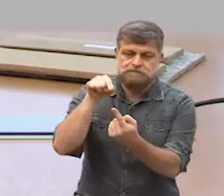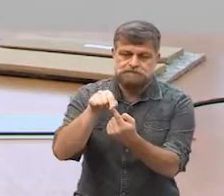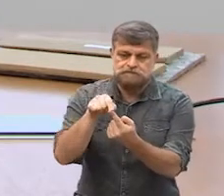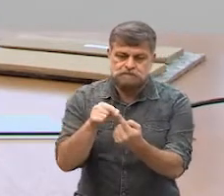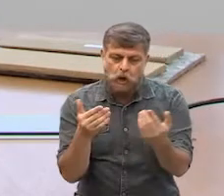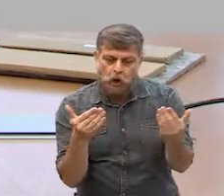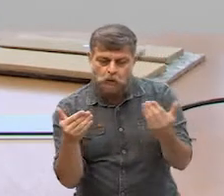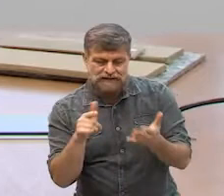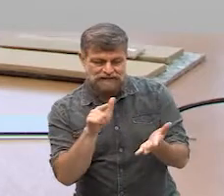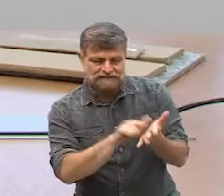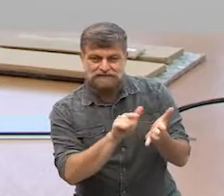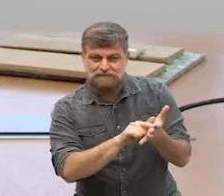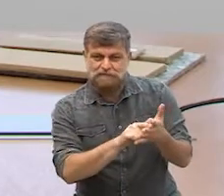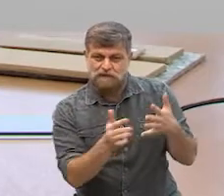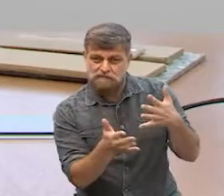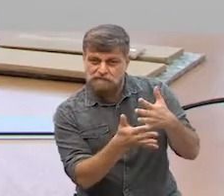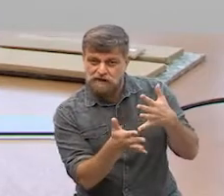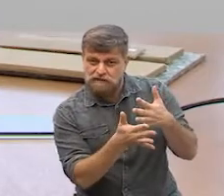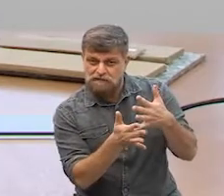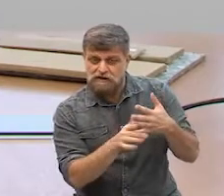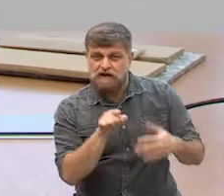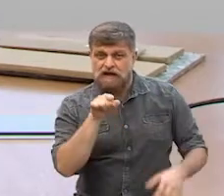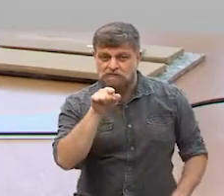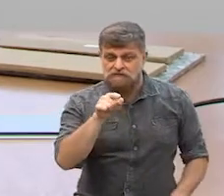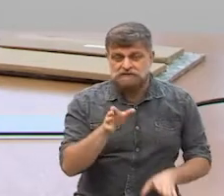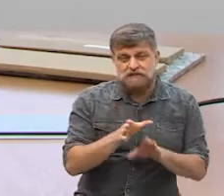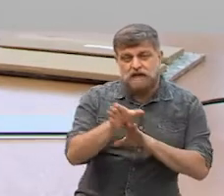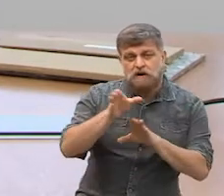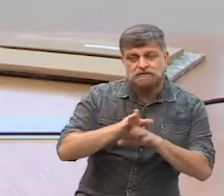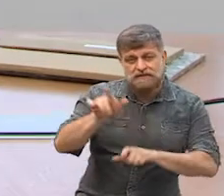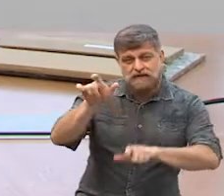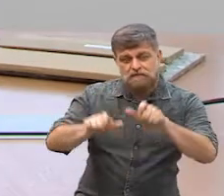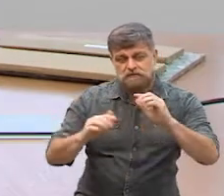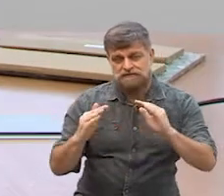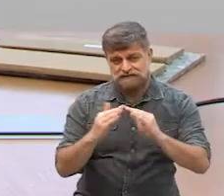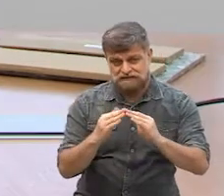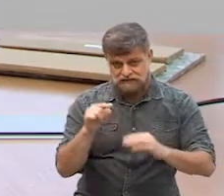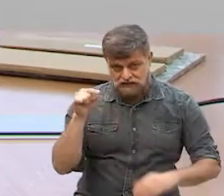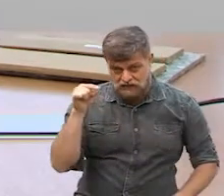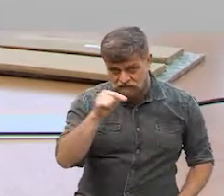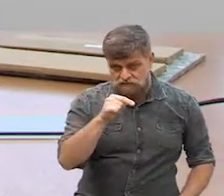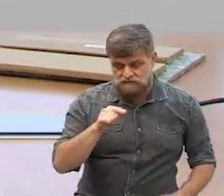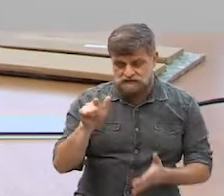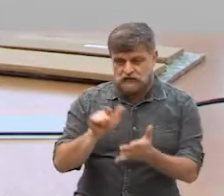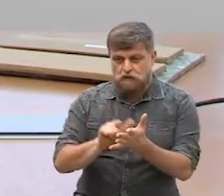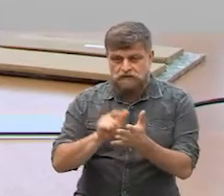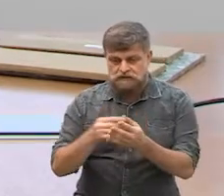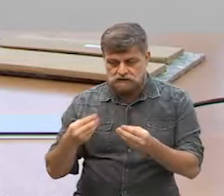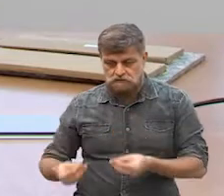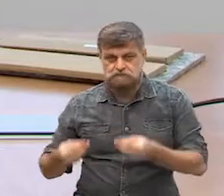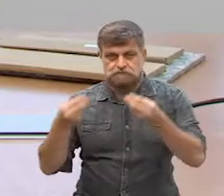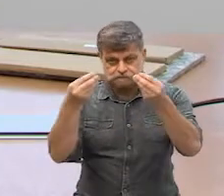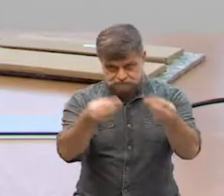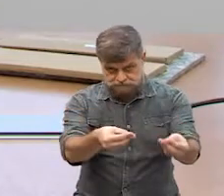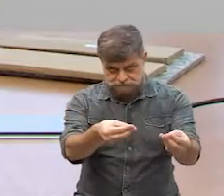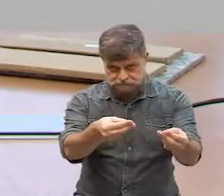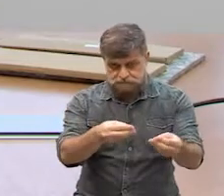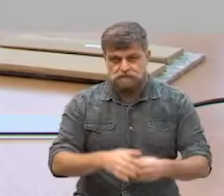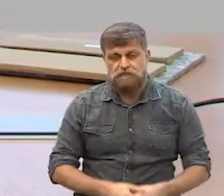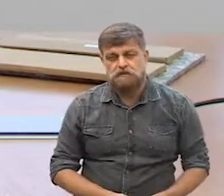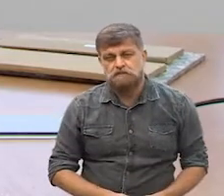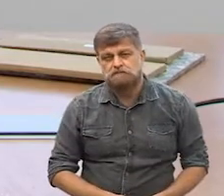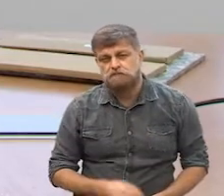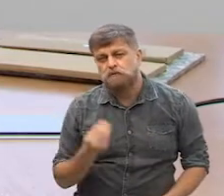o outro. O que você diria para quem está em casa? Porque vocês recebem esse material que as pessoas